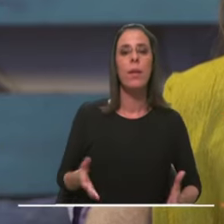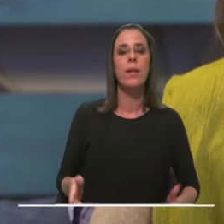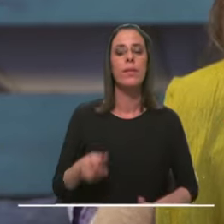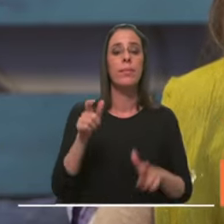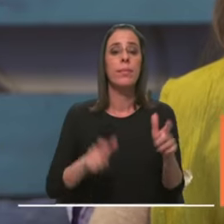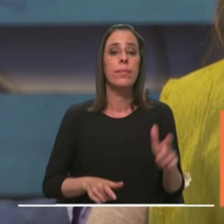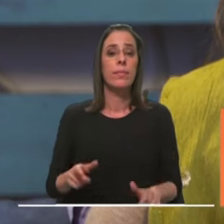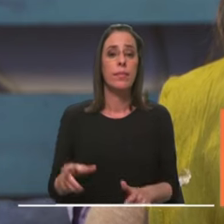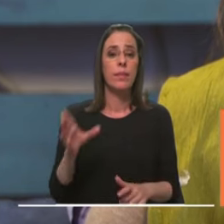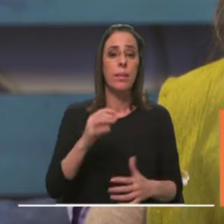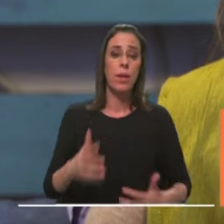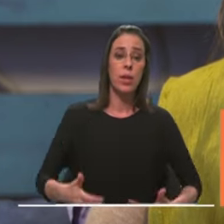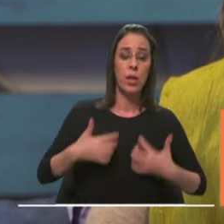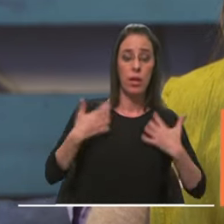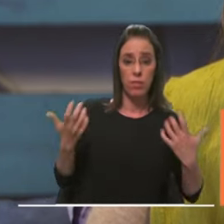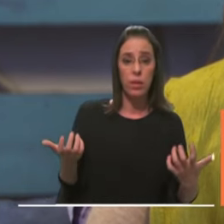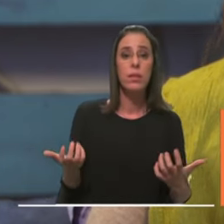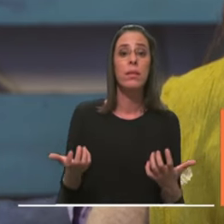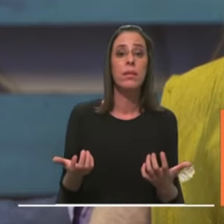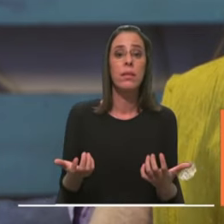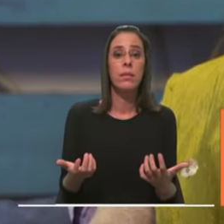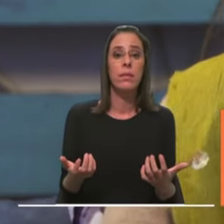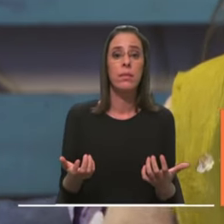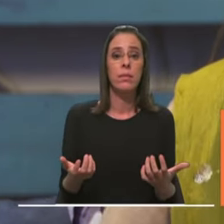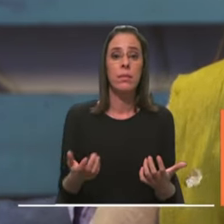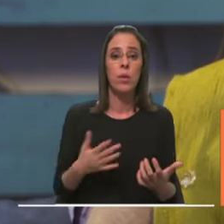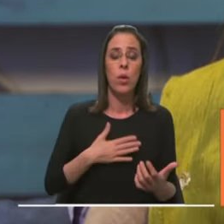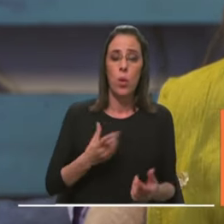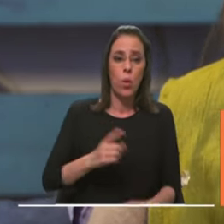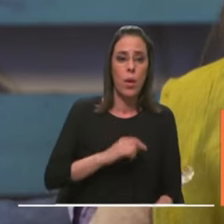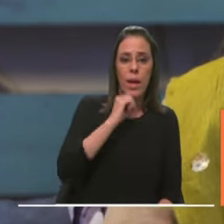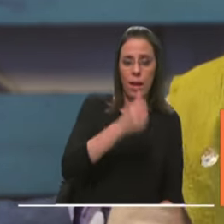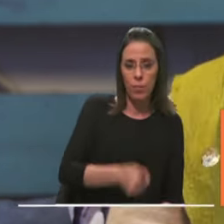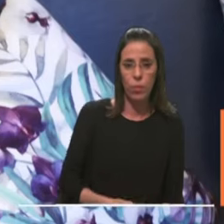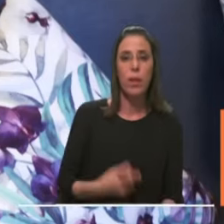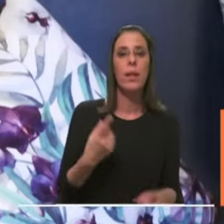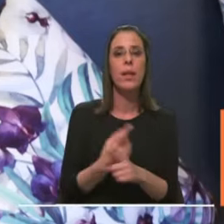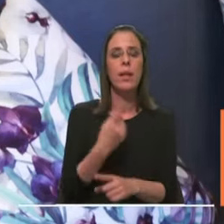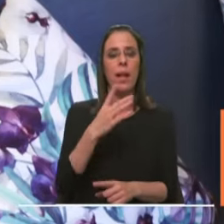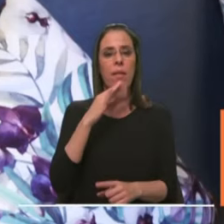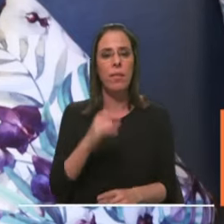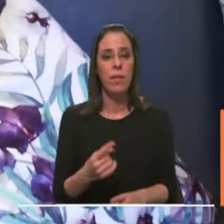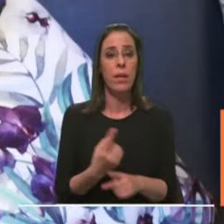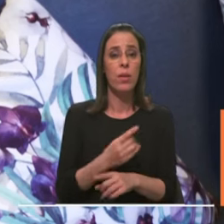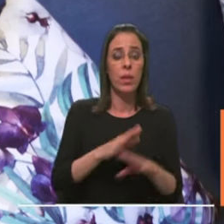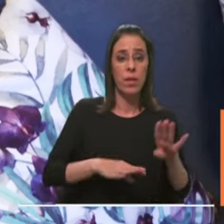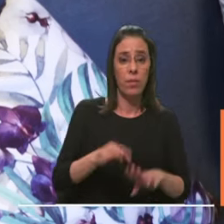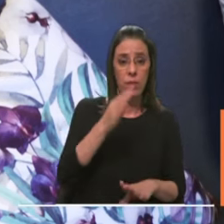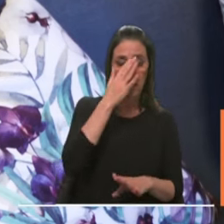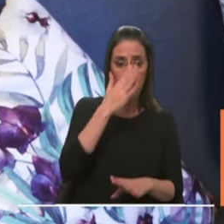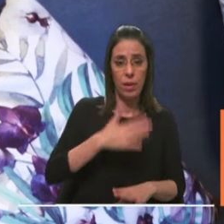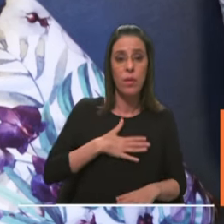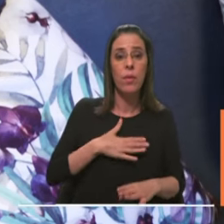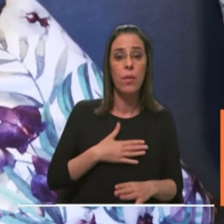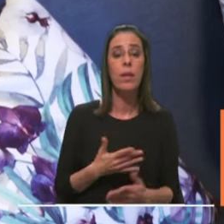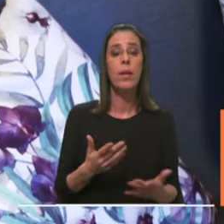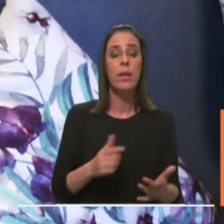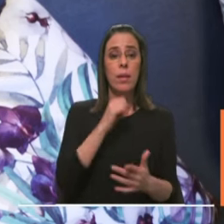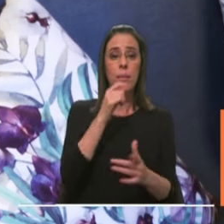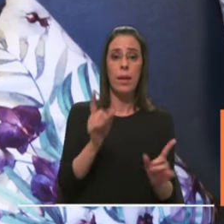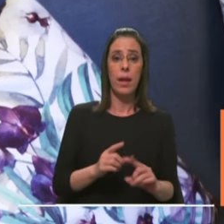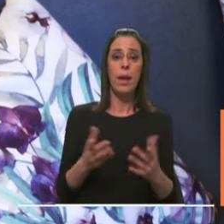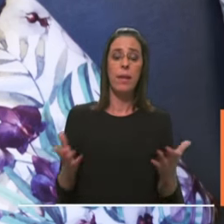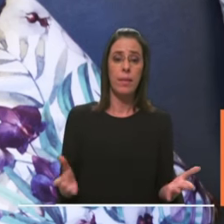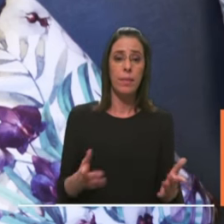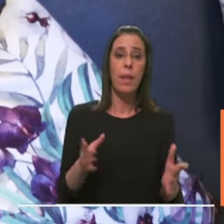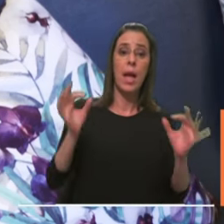pessoas que ficam mais revoltadas e porque não querem morrer e tem coisas tem filhos TM coisas a fazer e não querem não querem de maneira nenhuma e